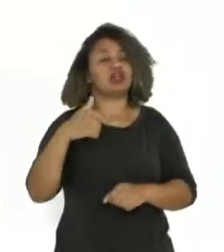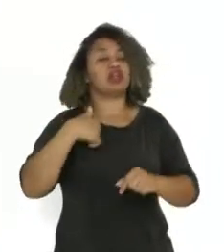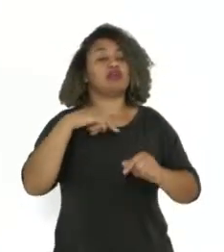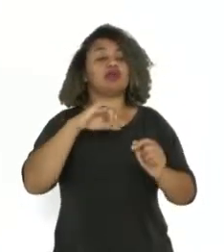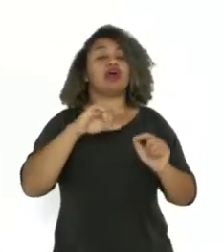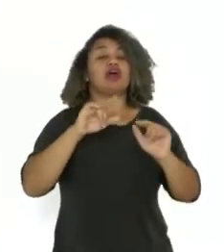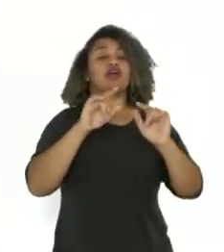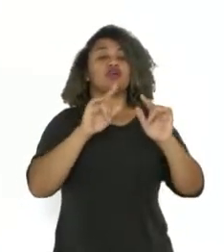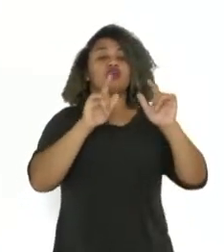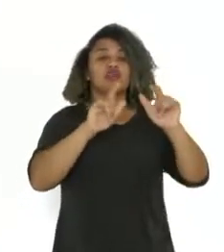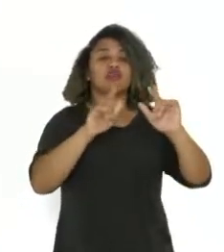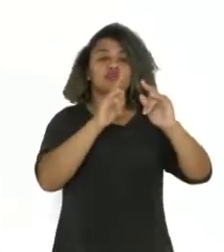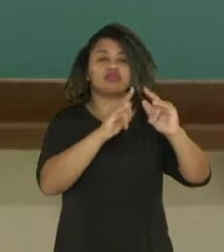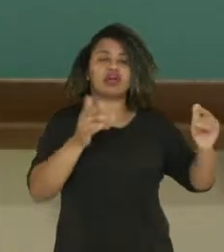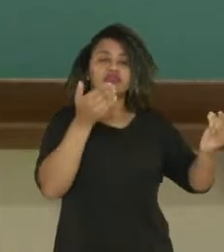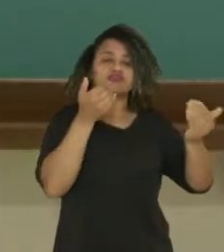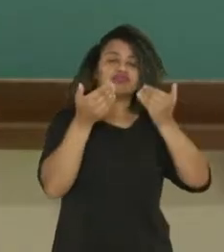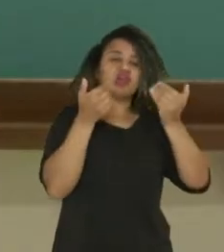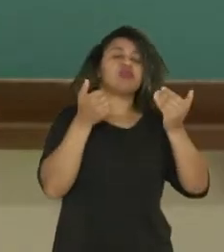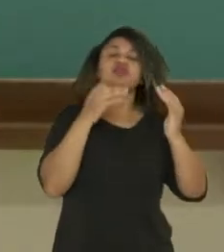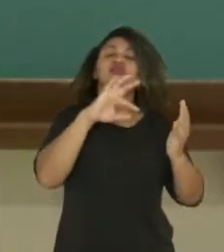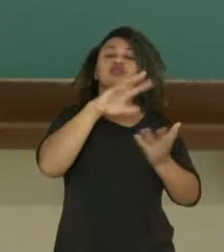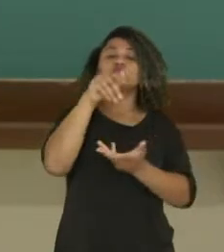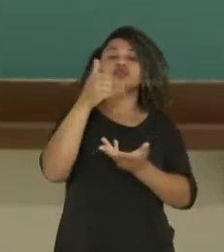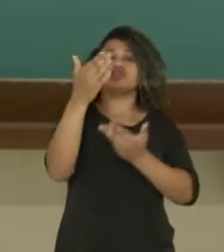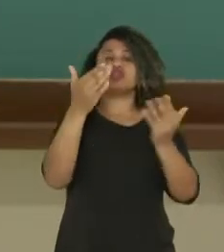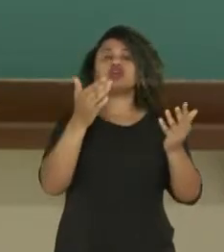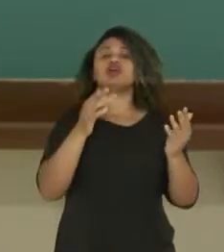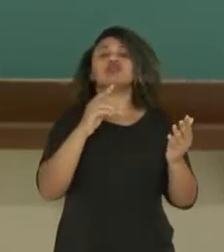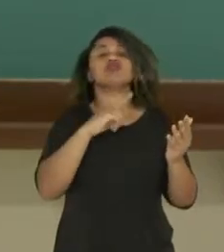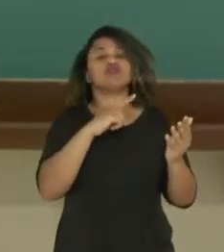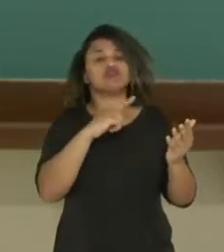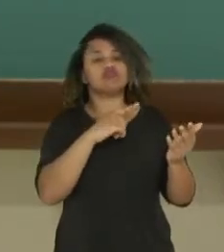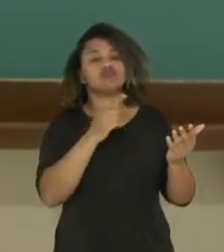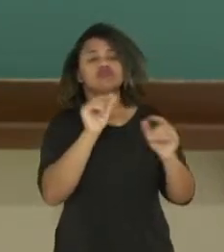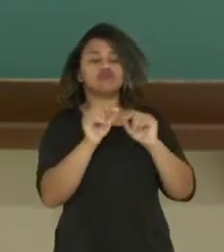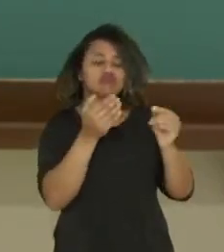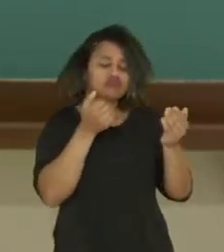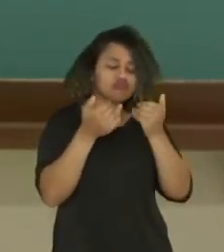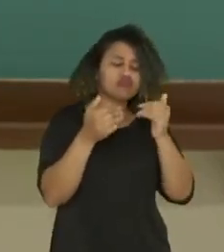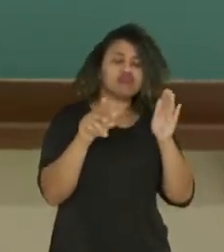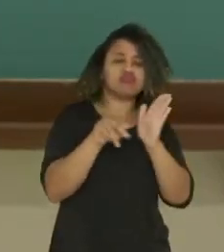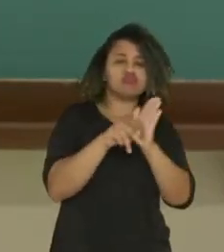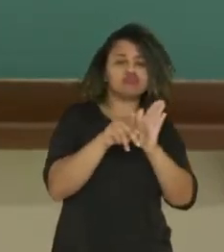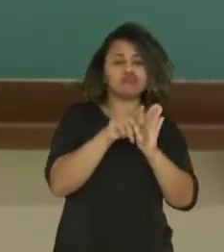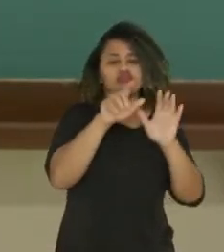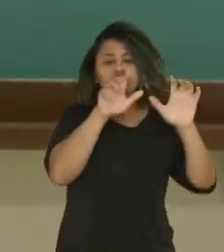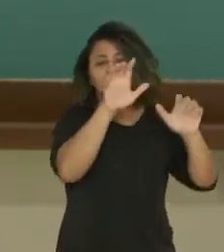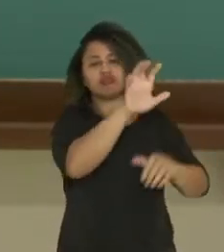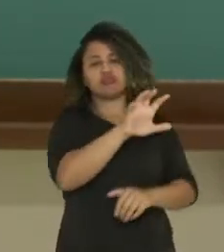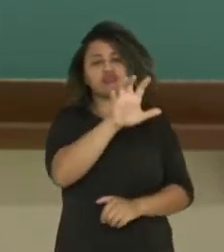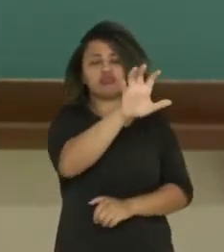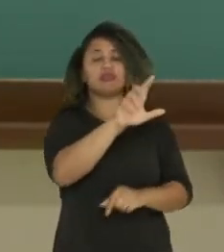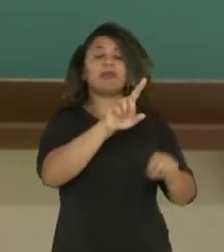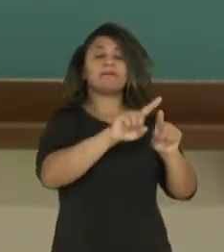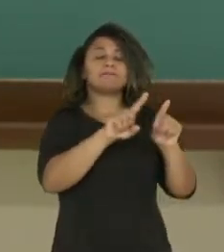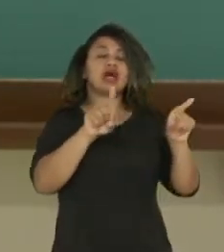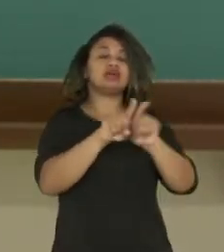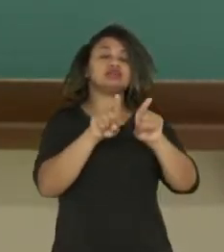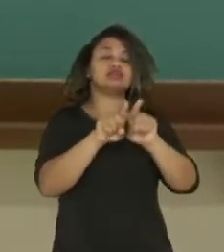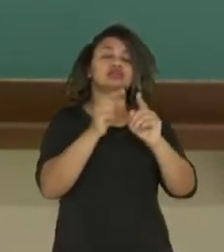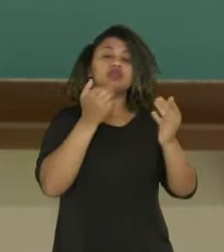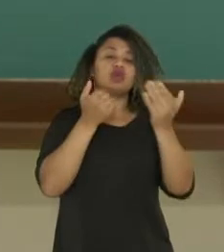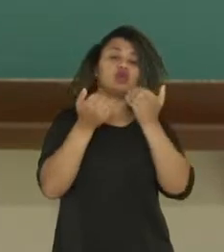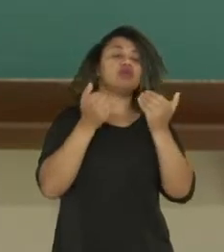quê? Porque ela não só vai ter ali, né, as comidas típicas da região, e sim, né, pratos